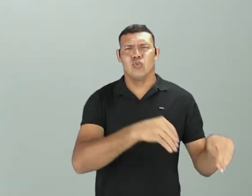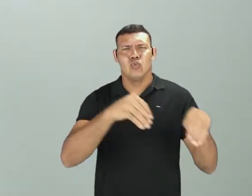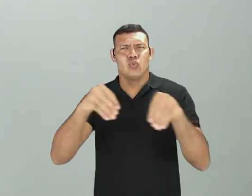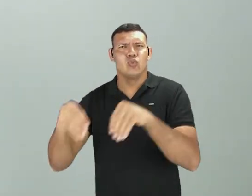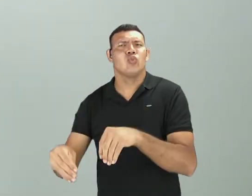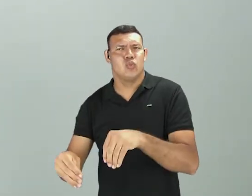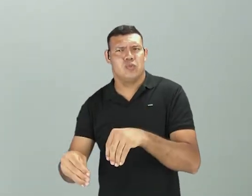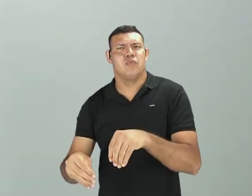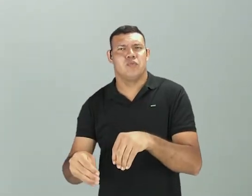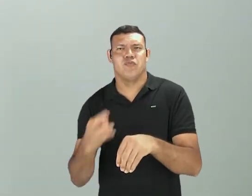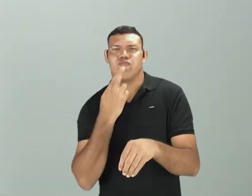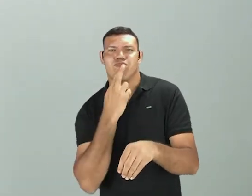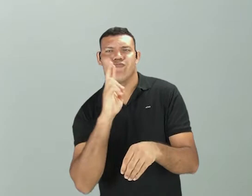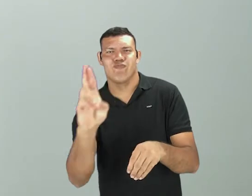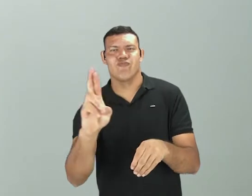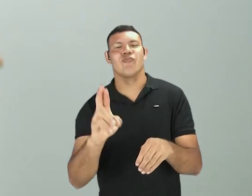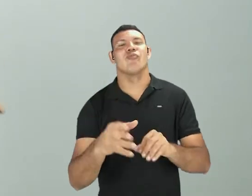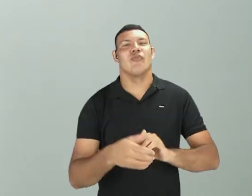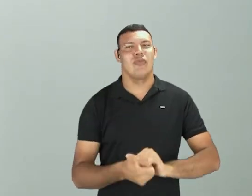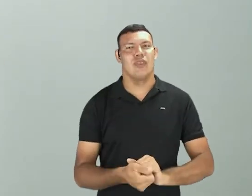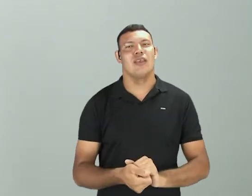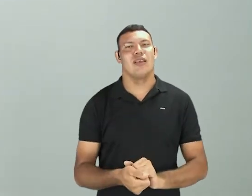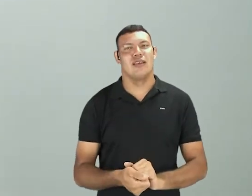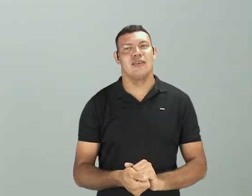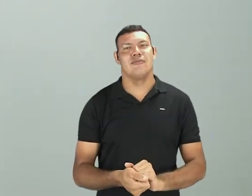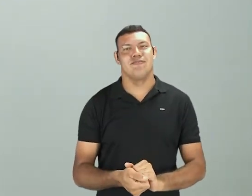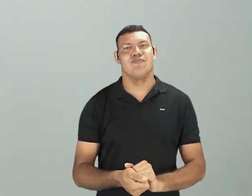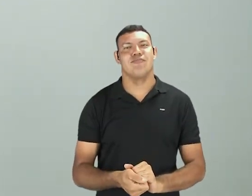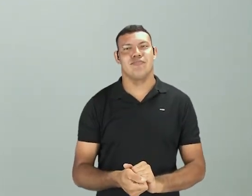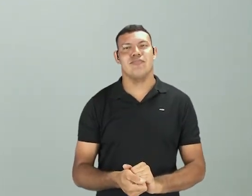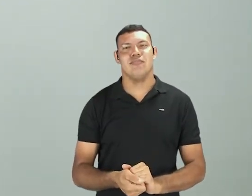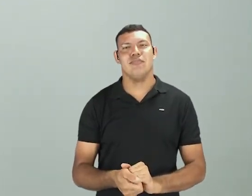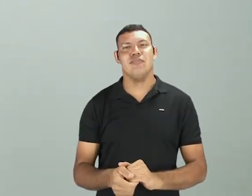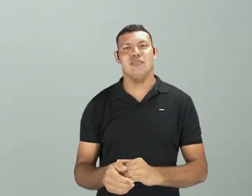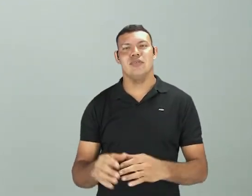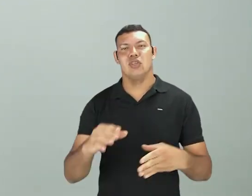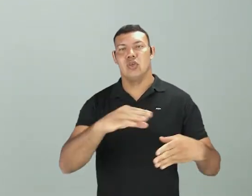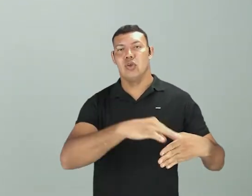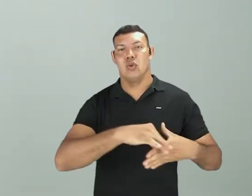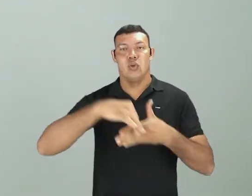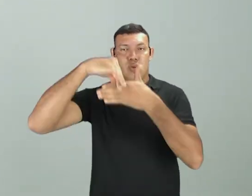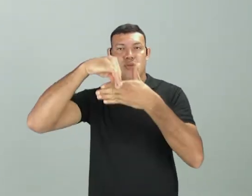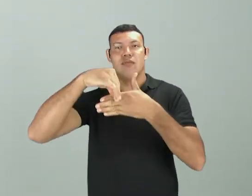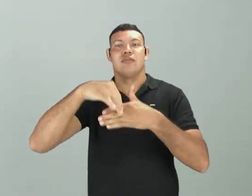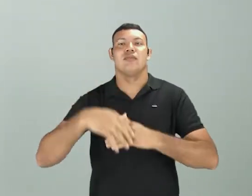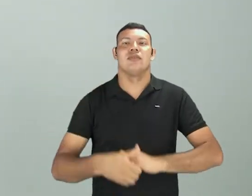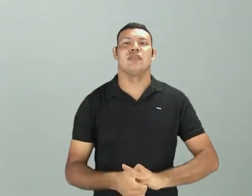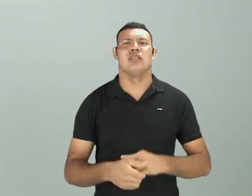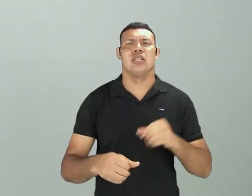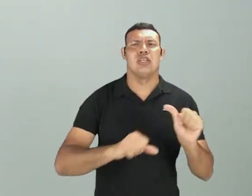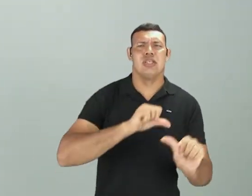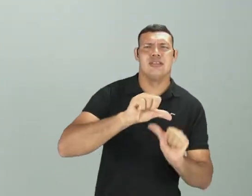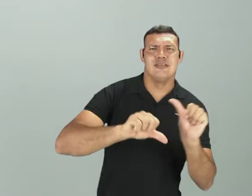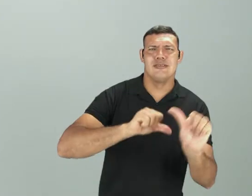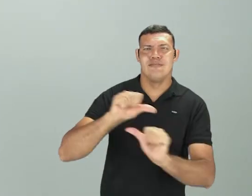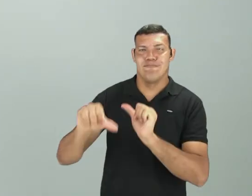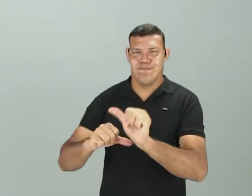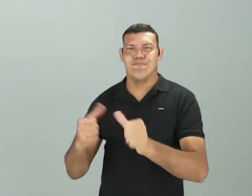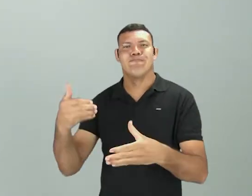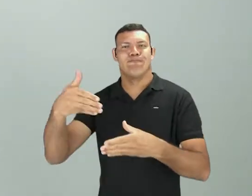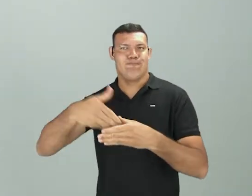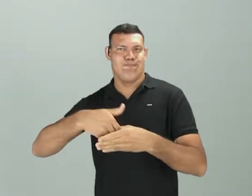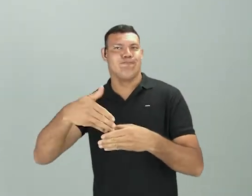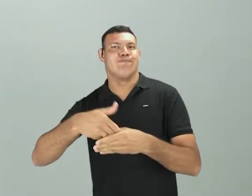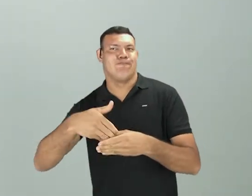alterando o resultado, né, das pessoas que seriam então eleitas, eles acabavam modificando aí os rumos da